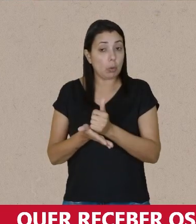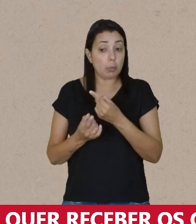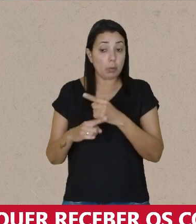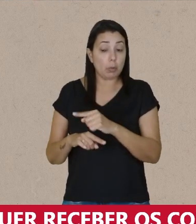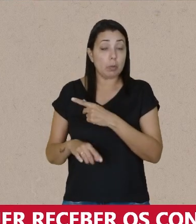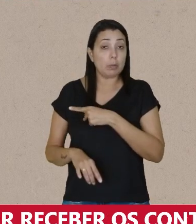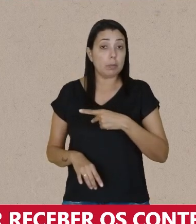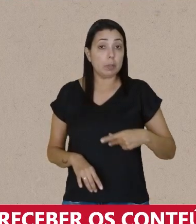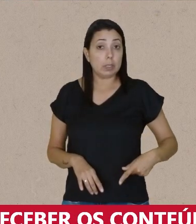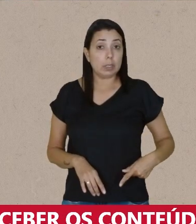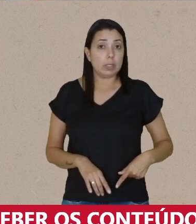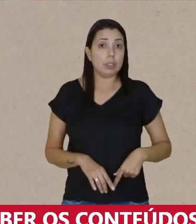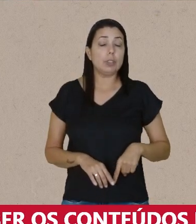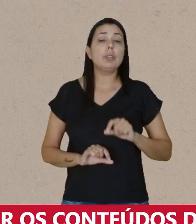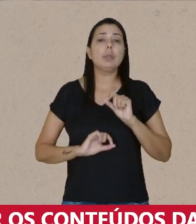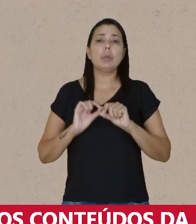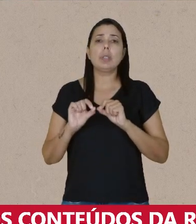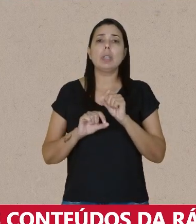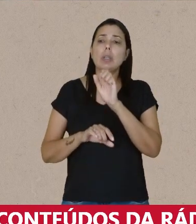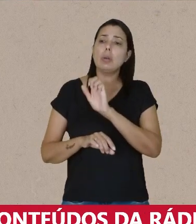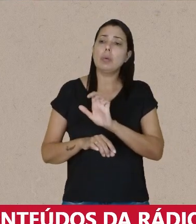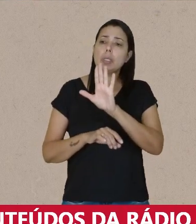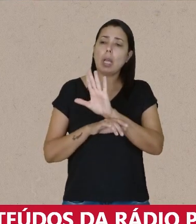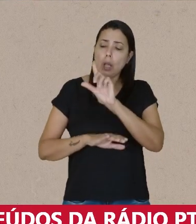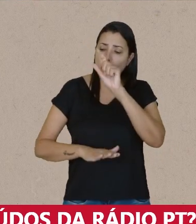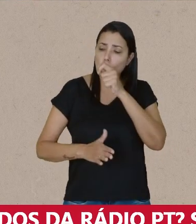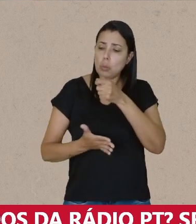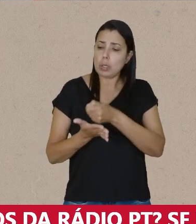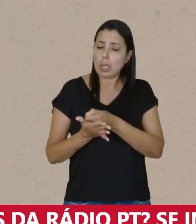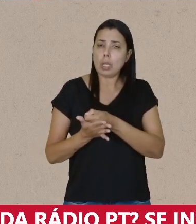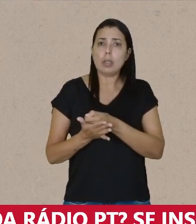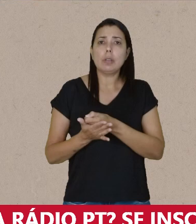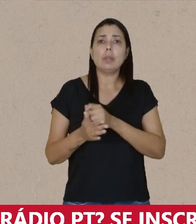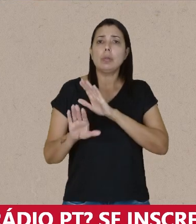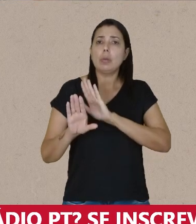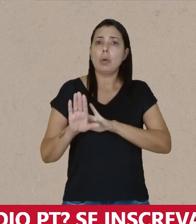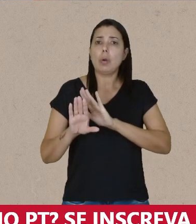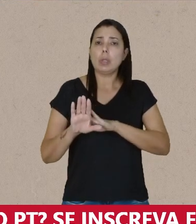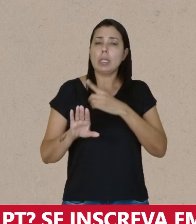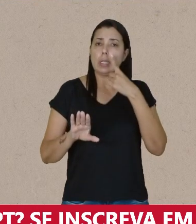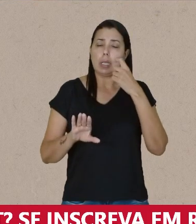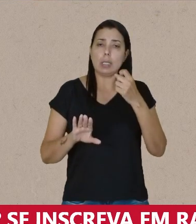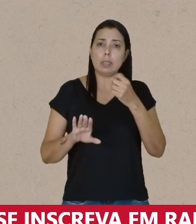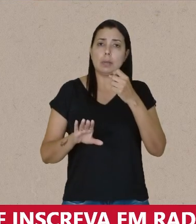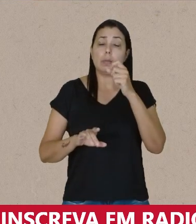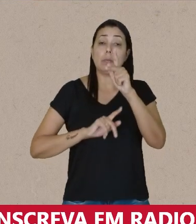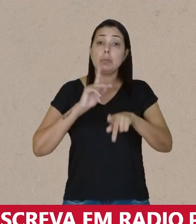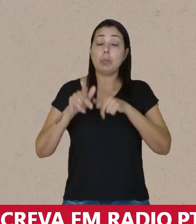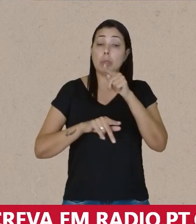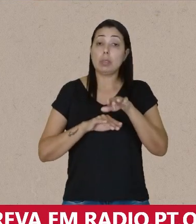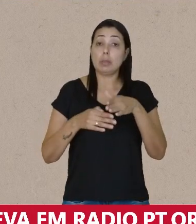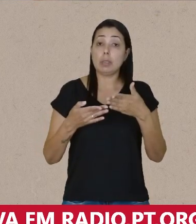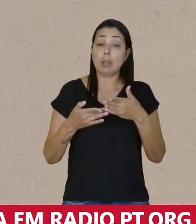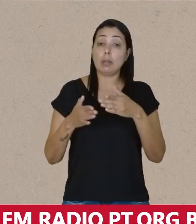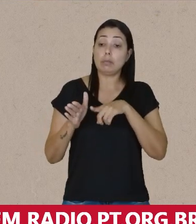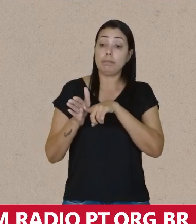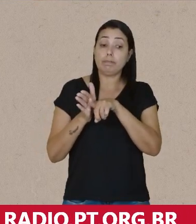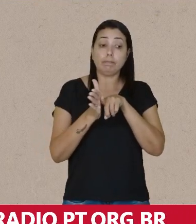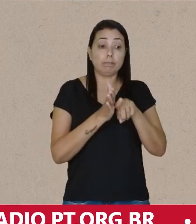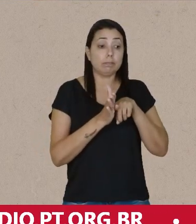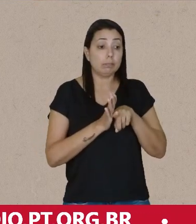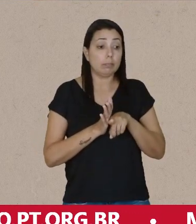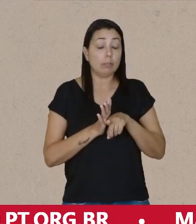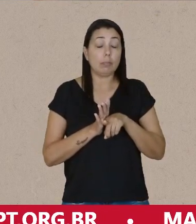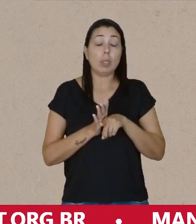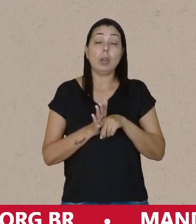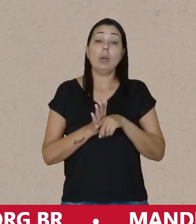presidente Dilma legou um Estado autoritário de costas para os interesses da população. Então, se no regime fiscal os